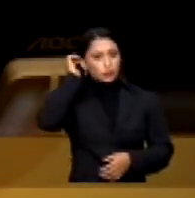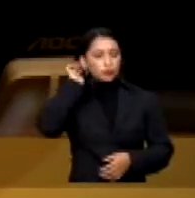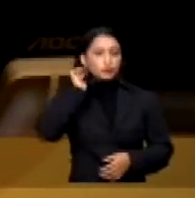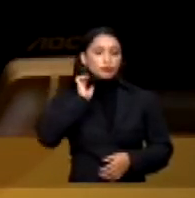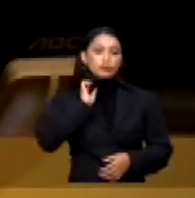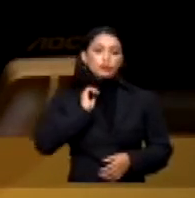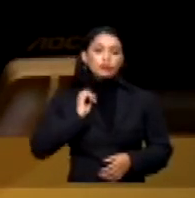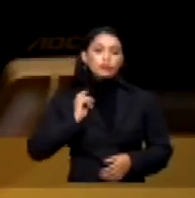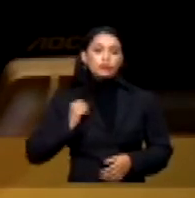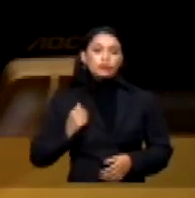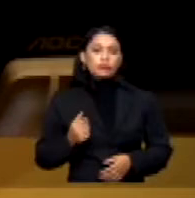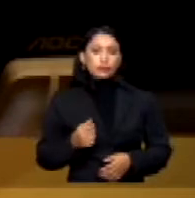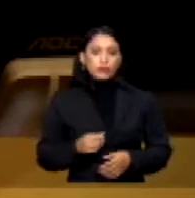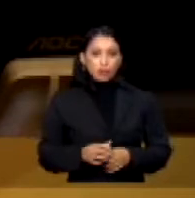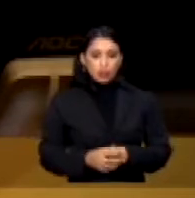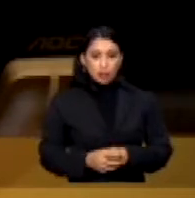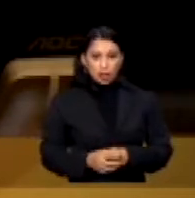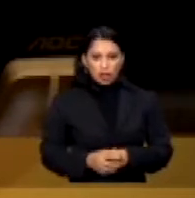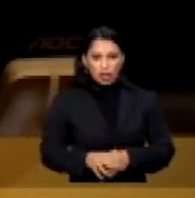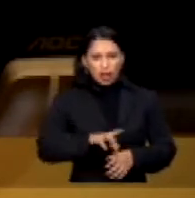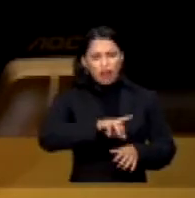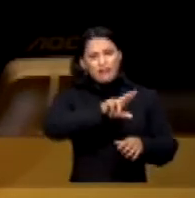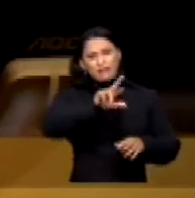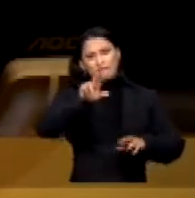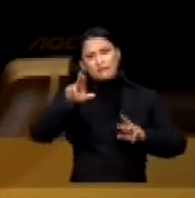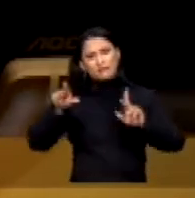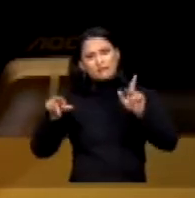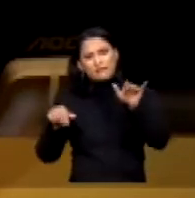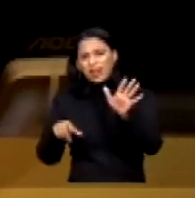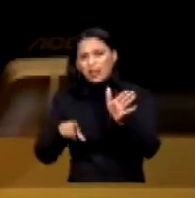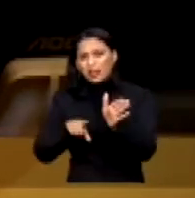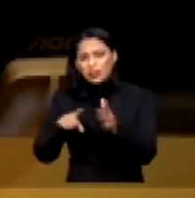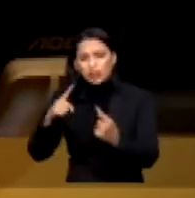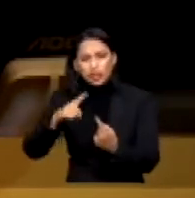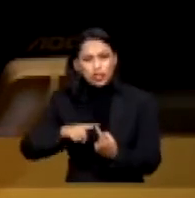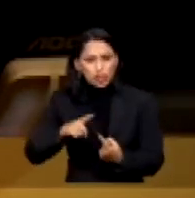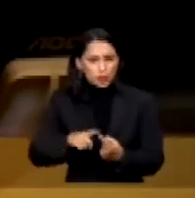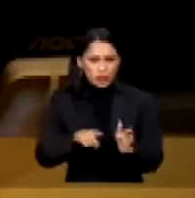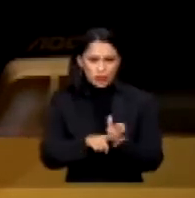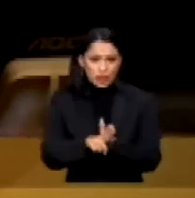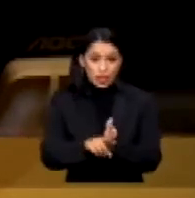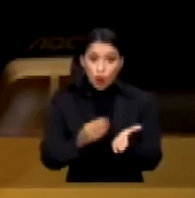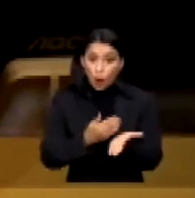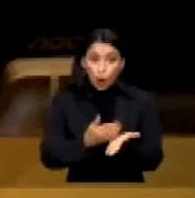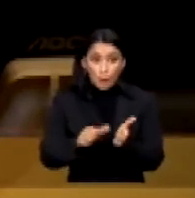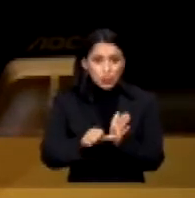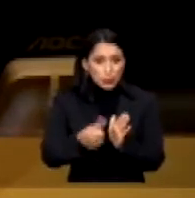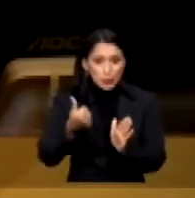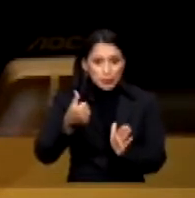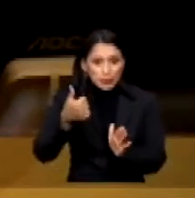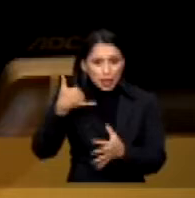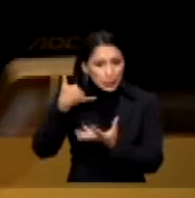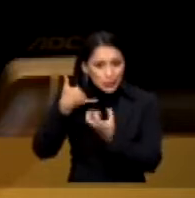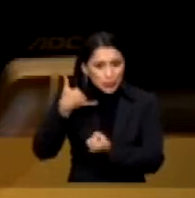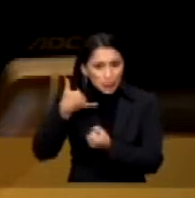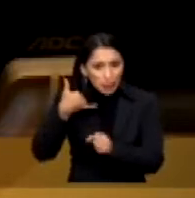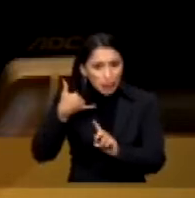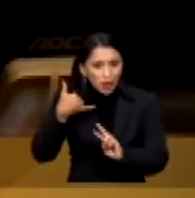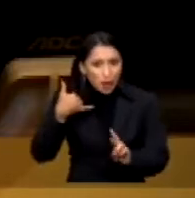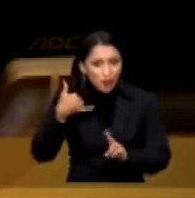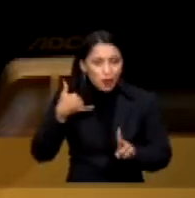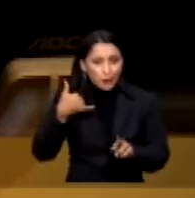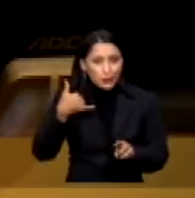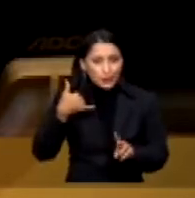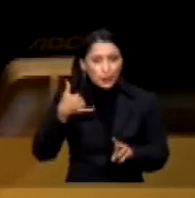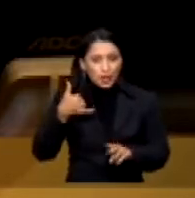já foi investigado por todos os vários meios possíveis. Não se começa com escuta telefônica, não se faz